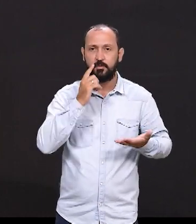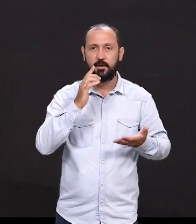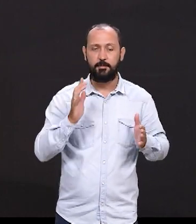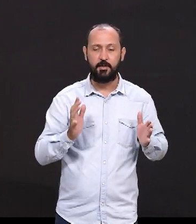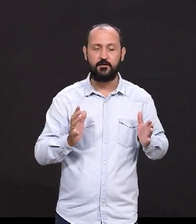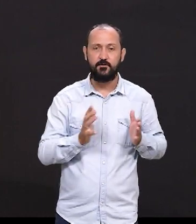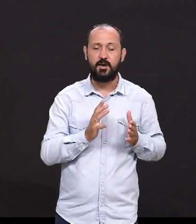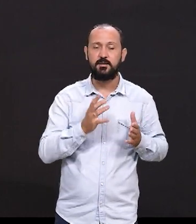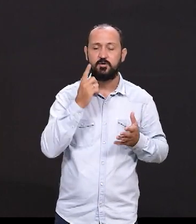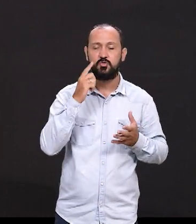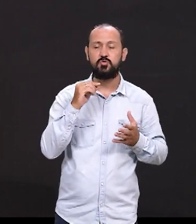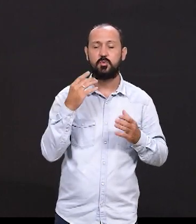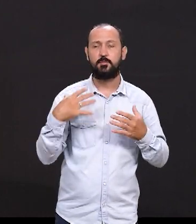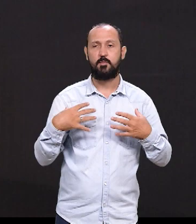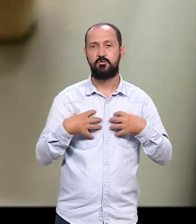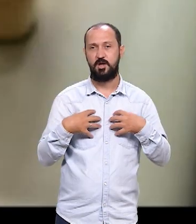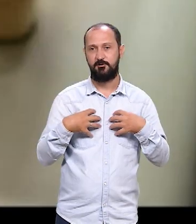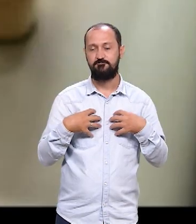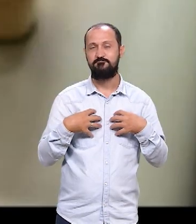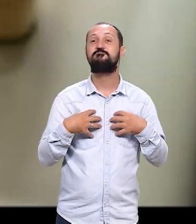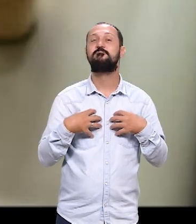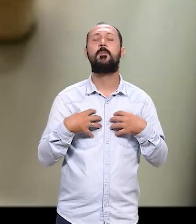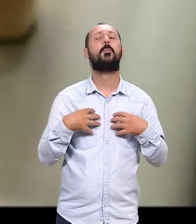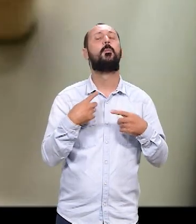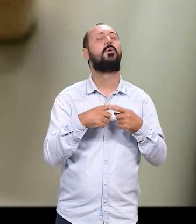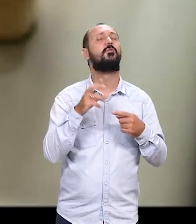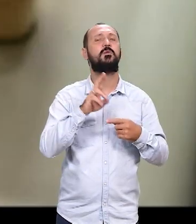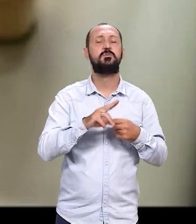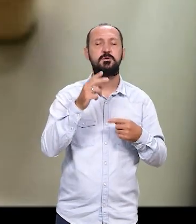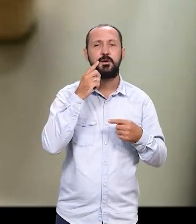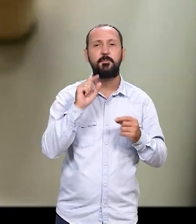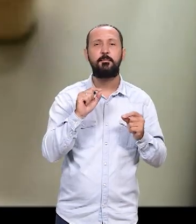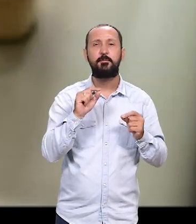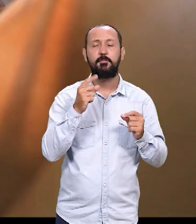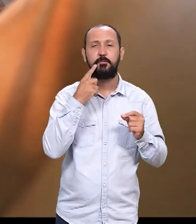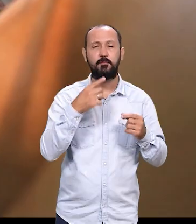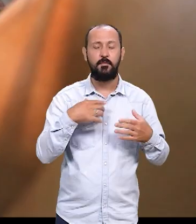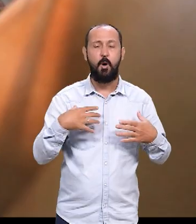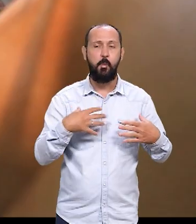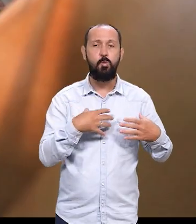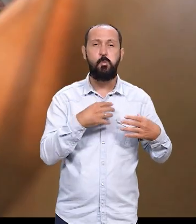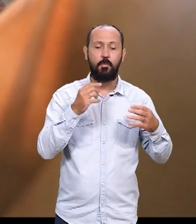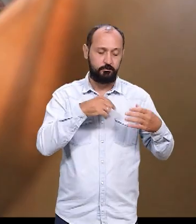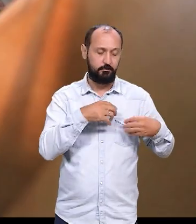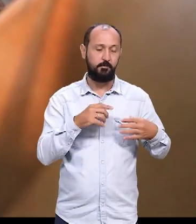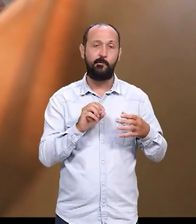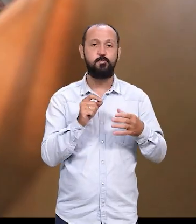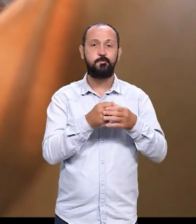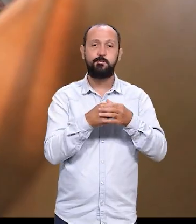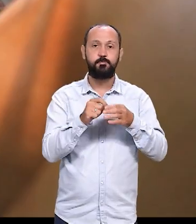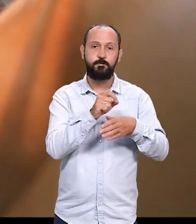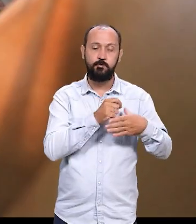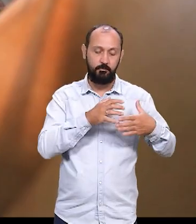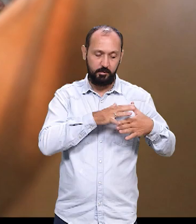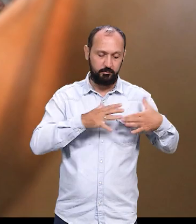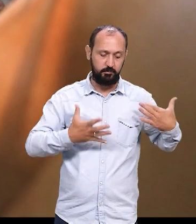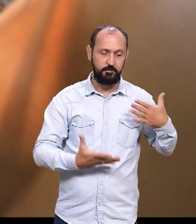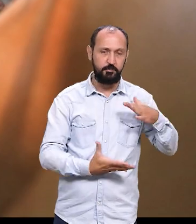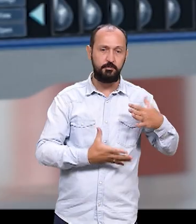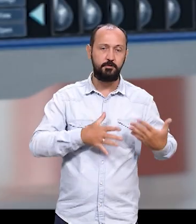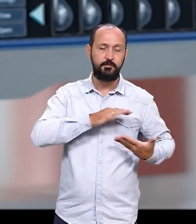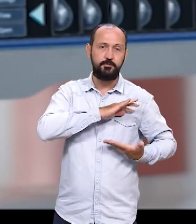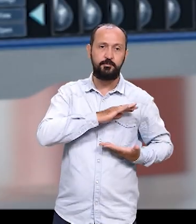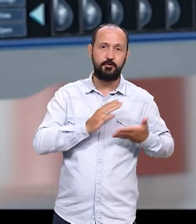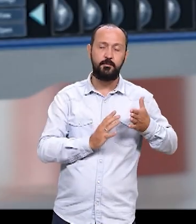é do que é uma compressão uma leve compressão que as placas fazem sobre a mama e para que que serve isso Lu espalhar a glândula